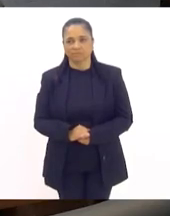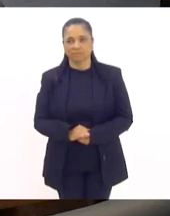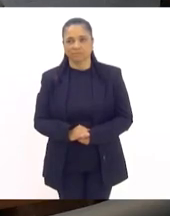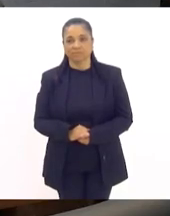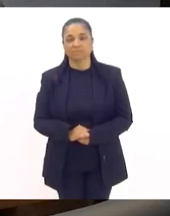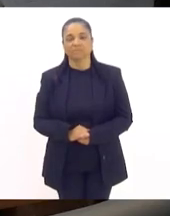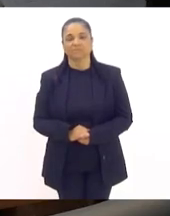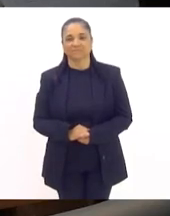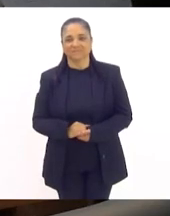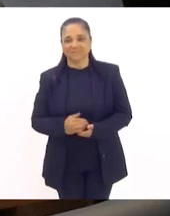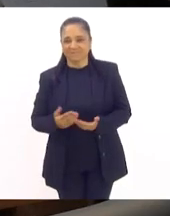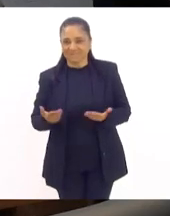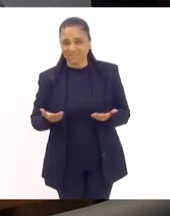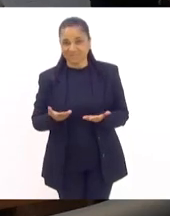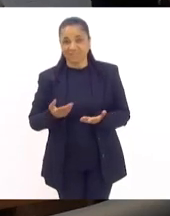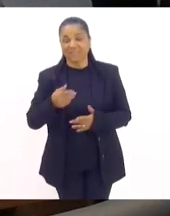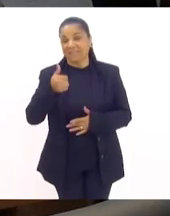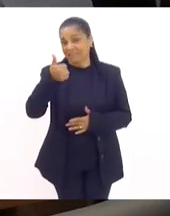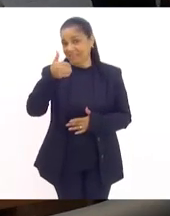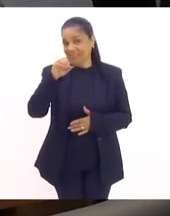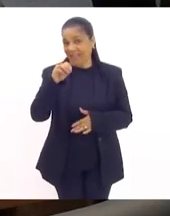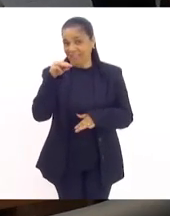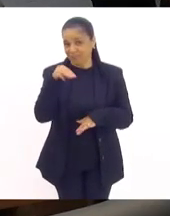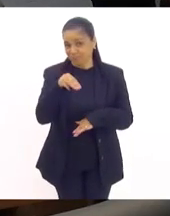Vossa Excelência dispõe de 10 minutos.